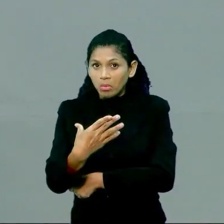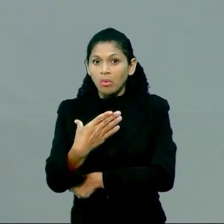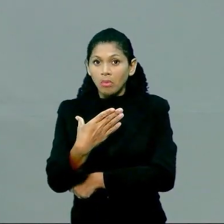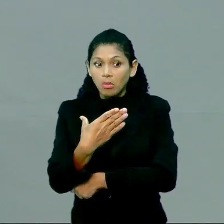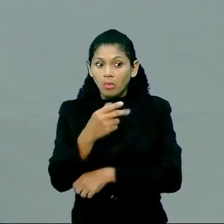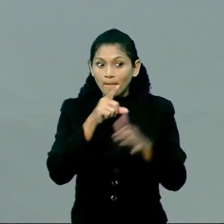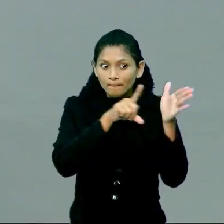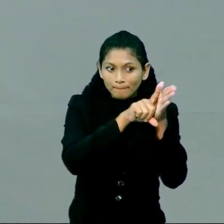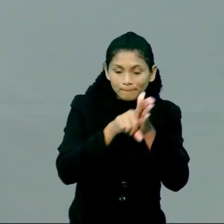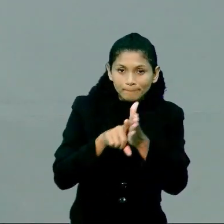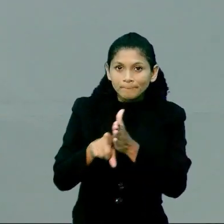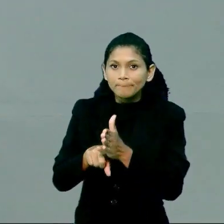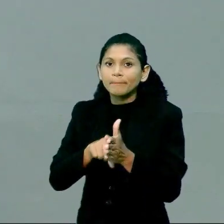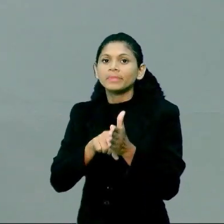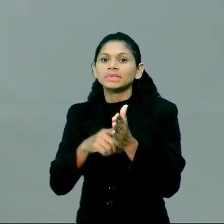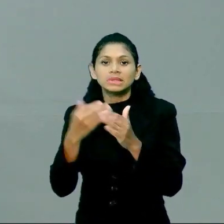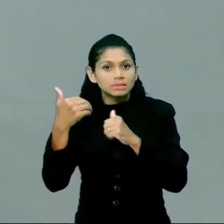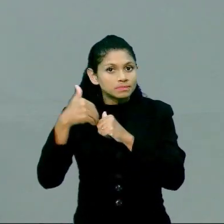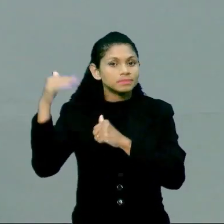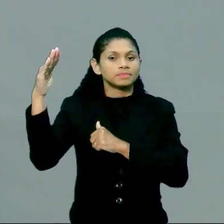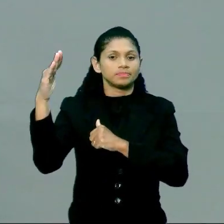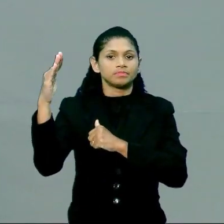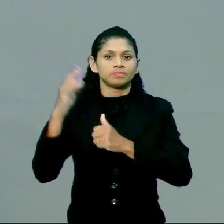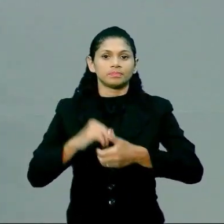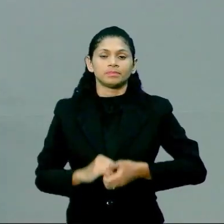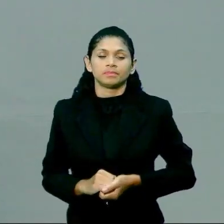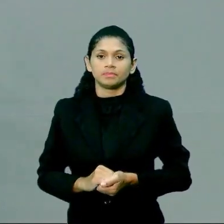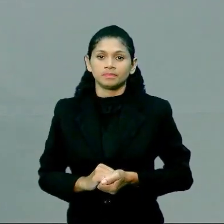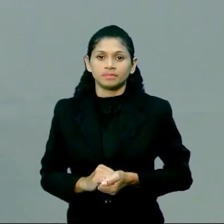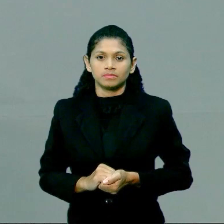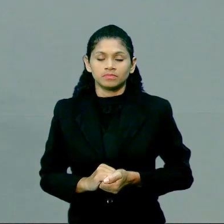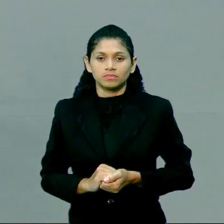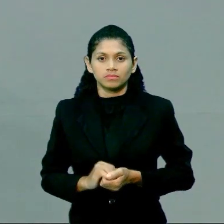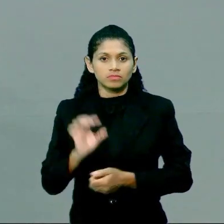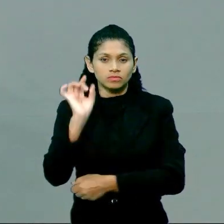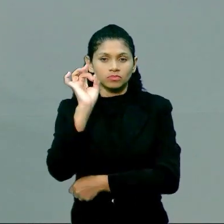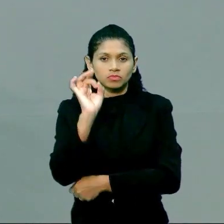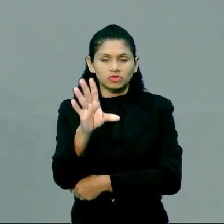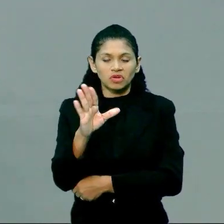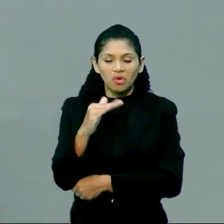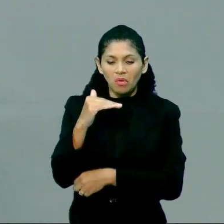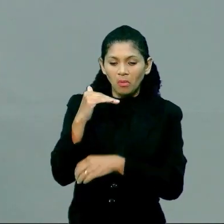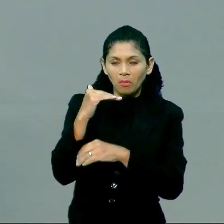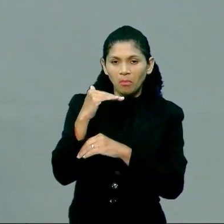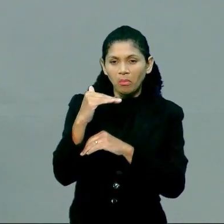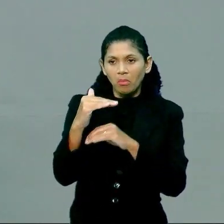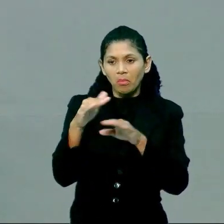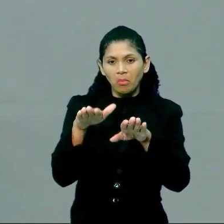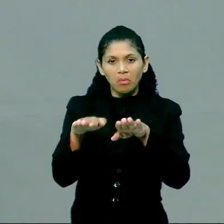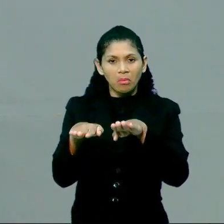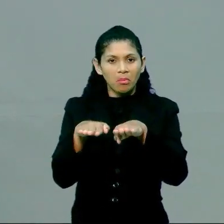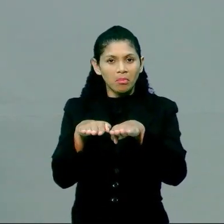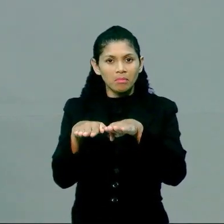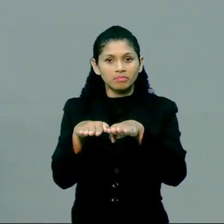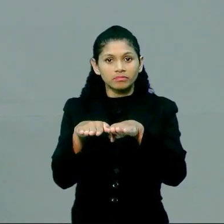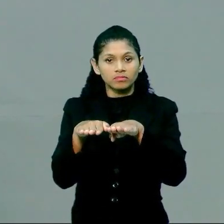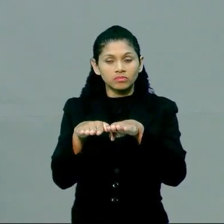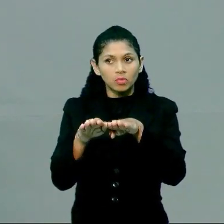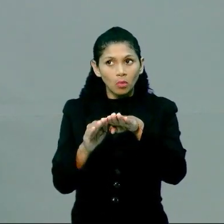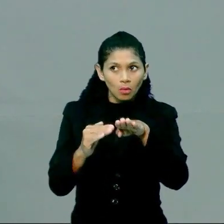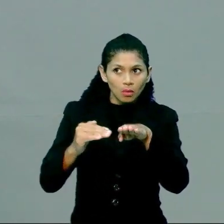está despertando a curiosidade de vocês. Busquem mais. Não fique somente no mediano, né? Busquem